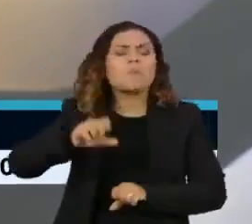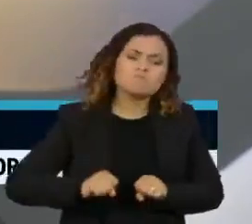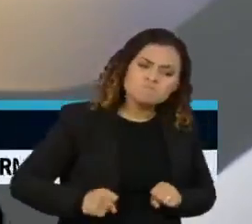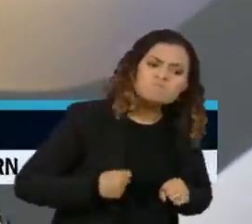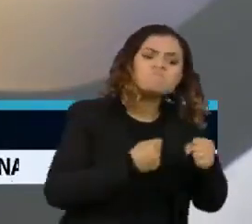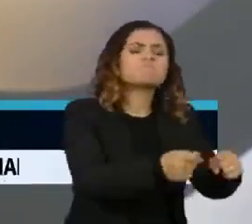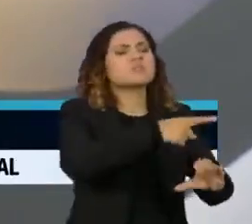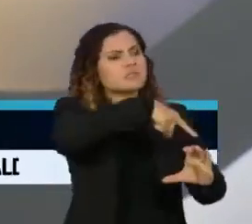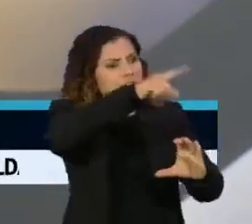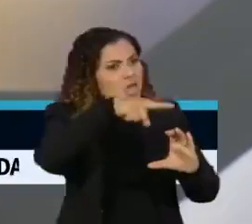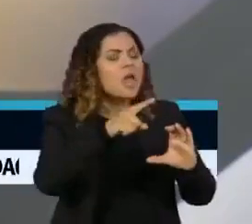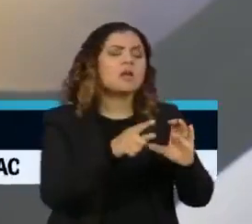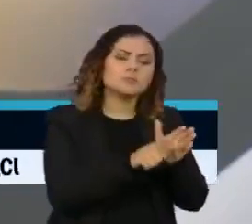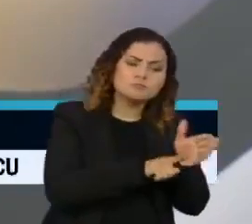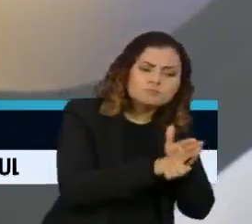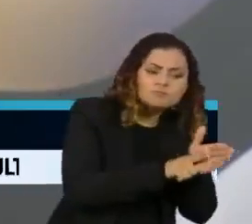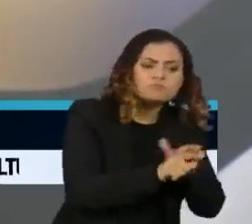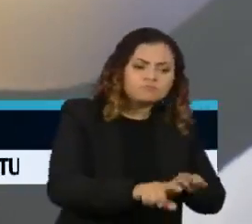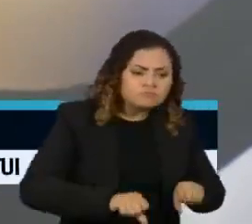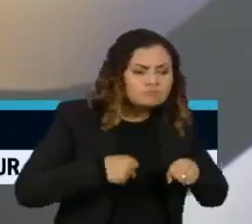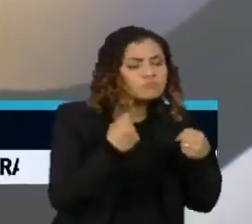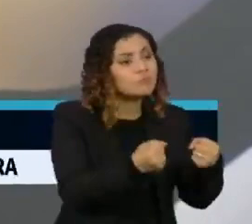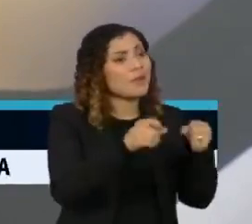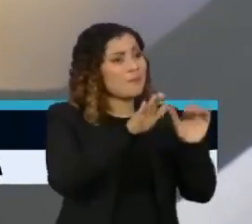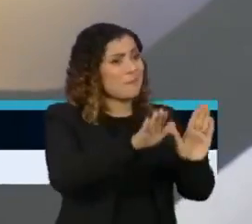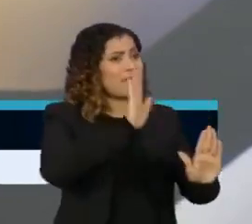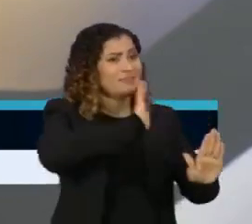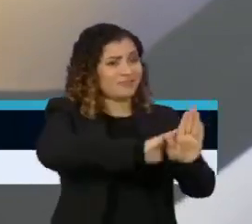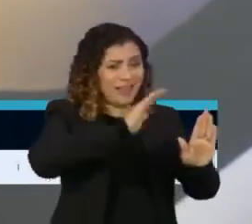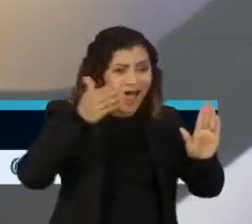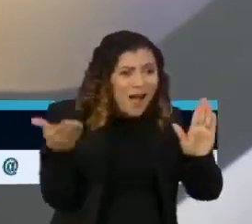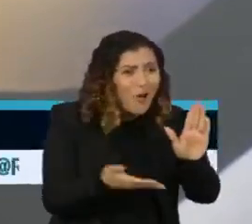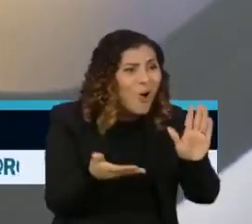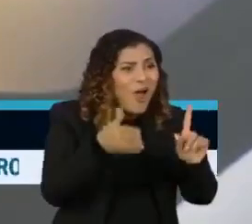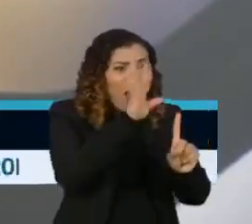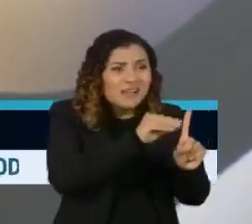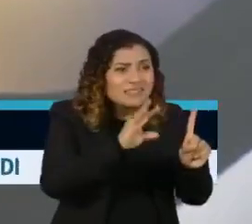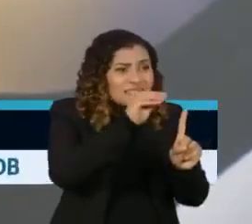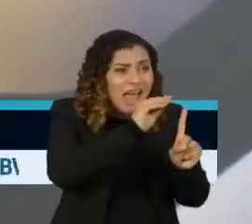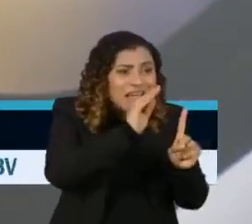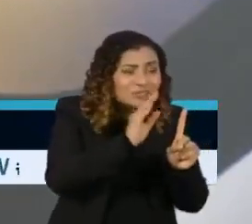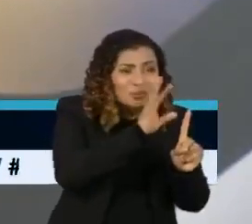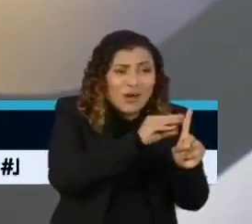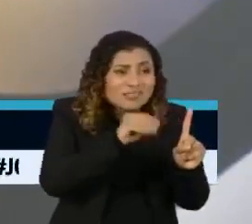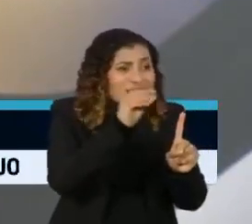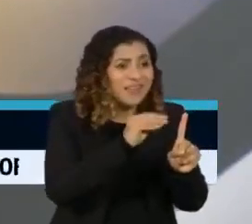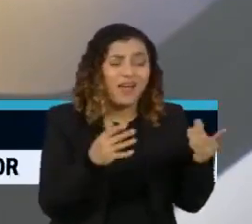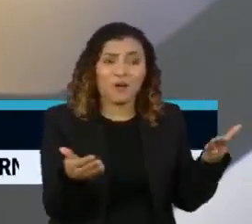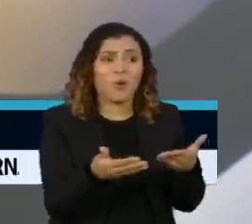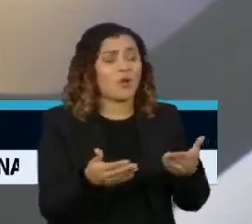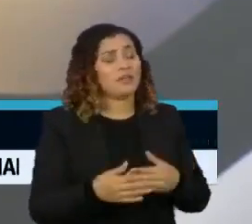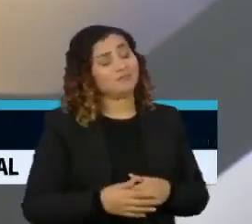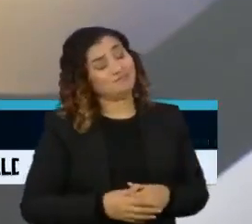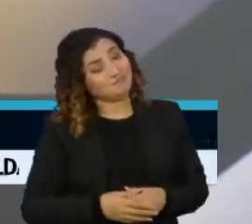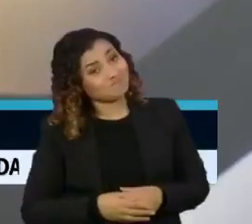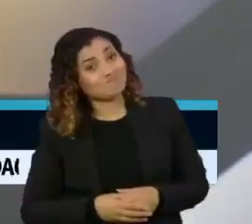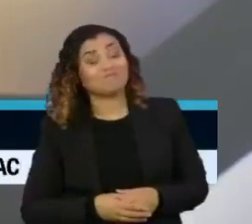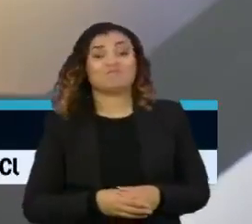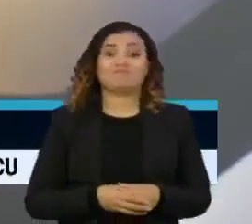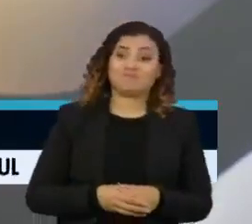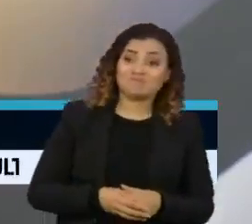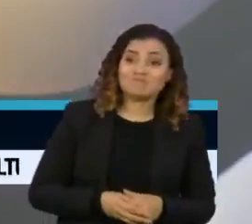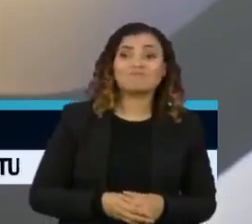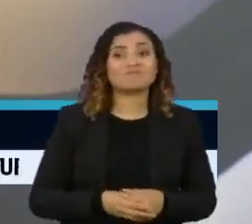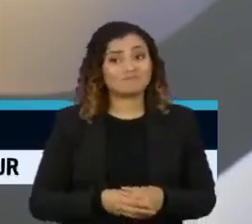defendendo a ciência defendendo uma um enfrentamento da pandemia de é a coordenada e etc eu acho que